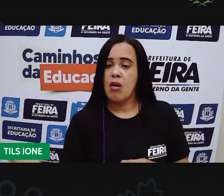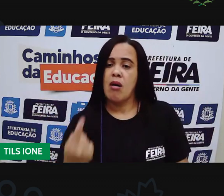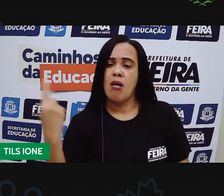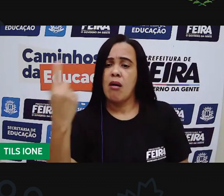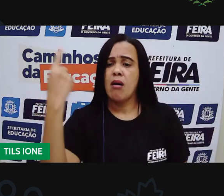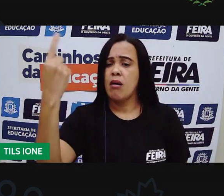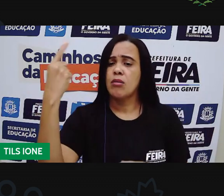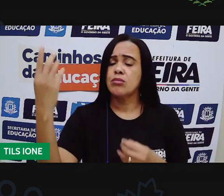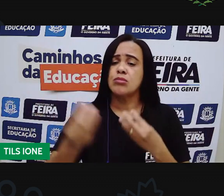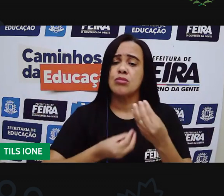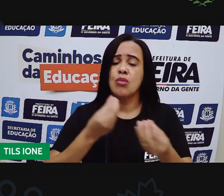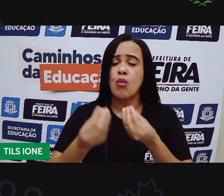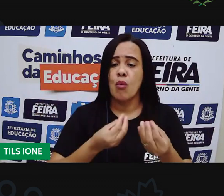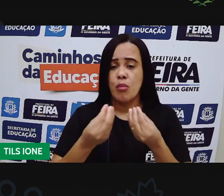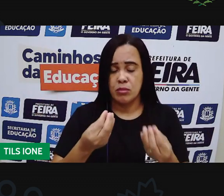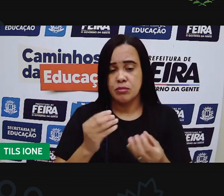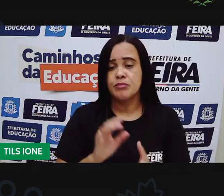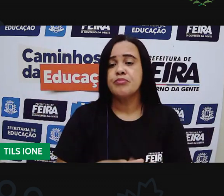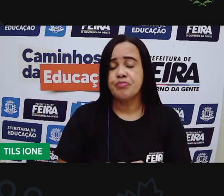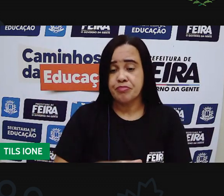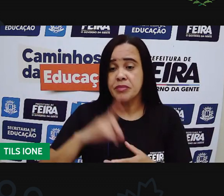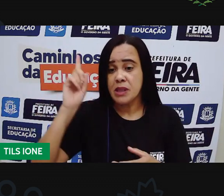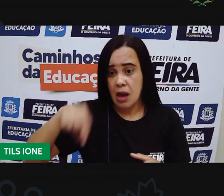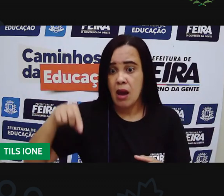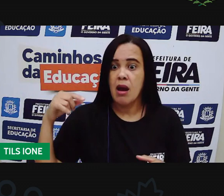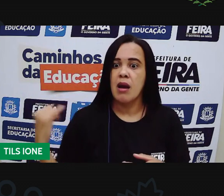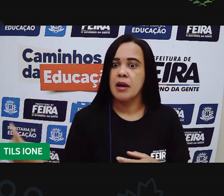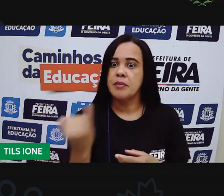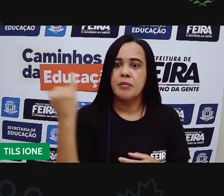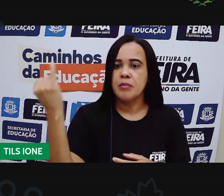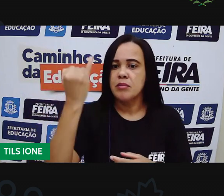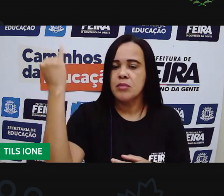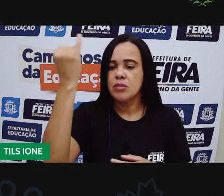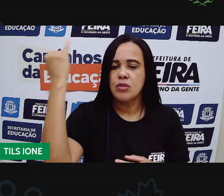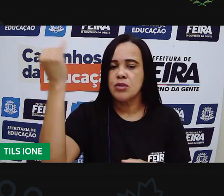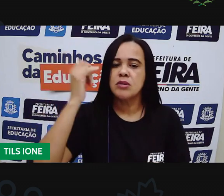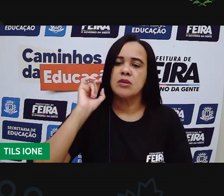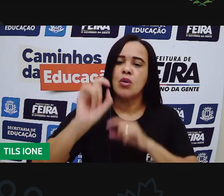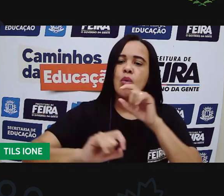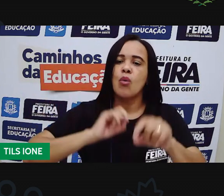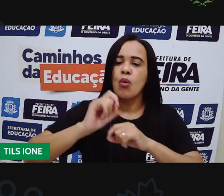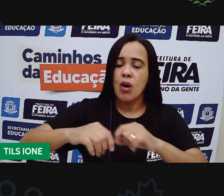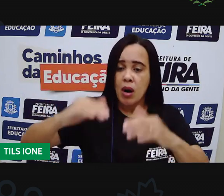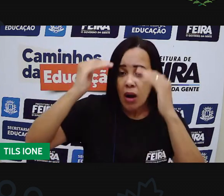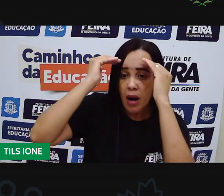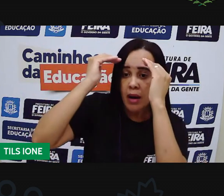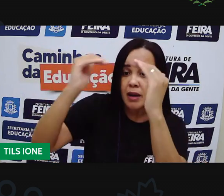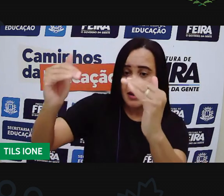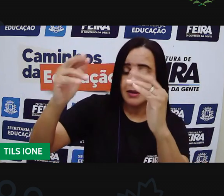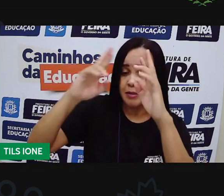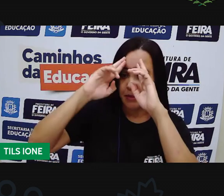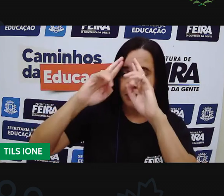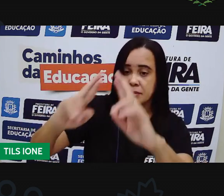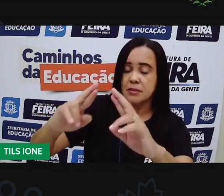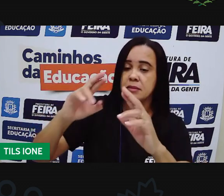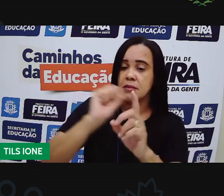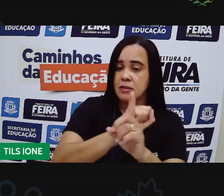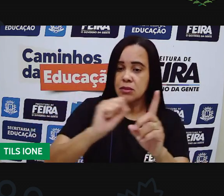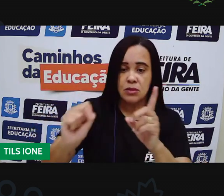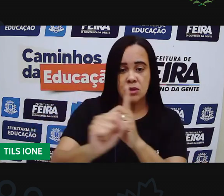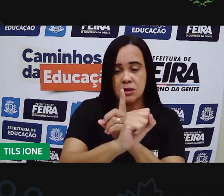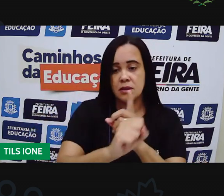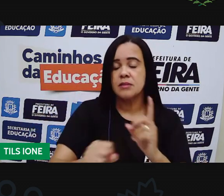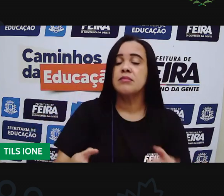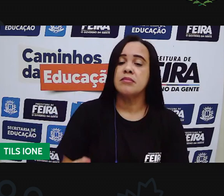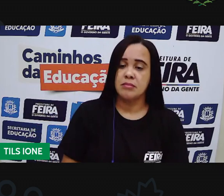Então, vimos o quanto é importante respeitar as diferenças para conviver em harmonia na sociedade. A gente também